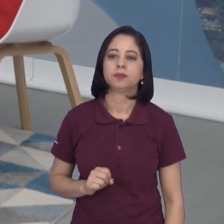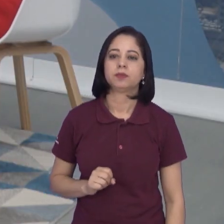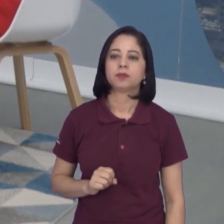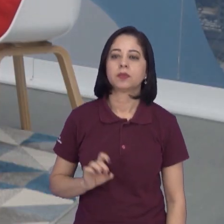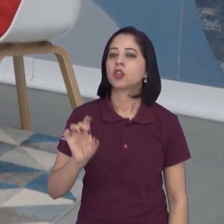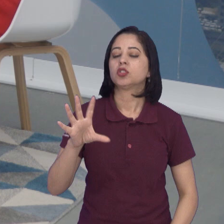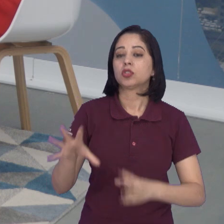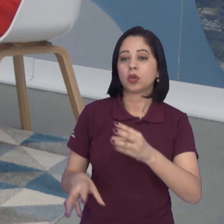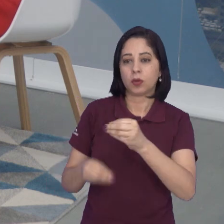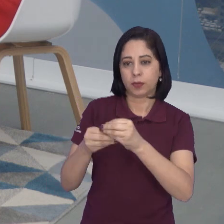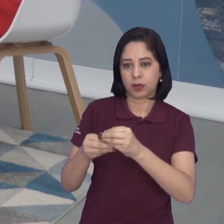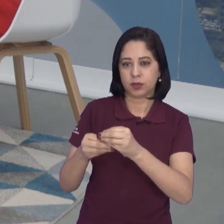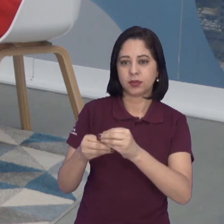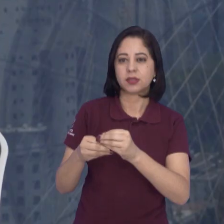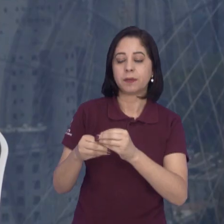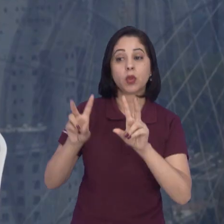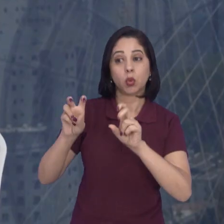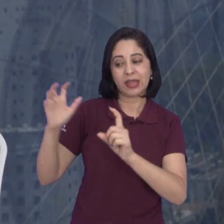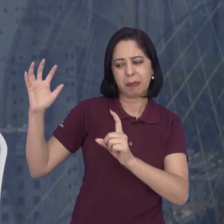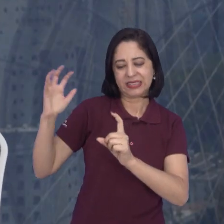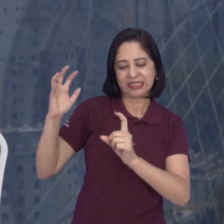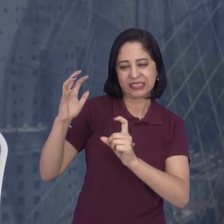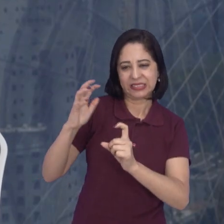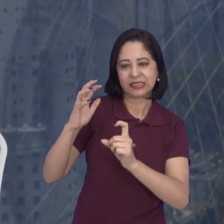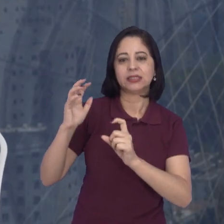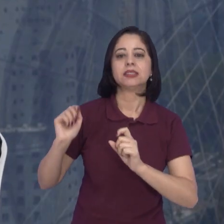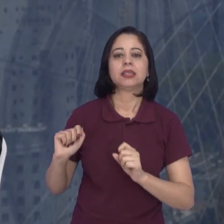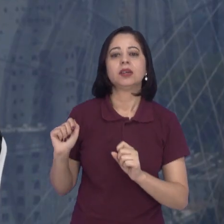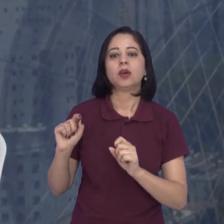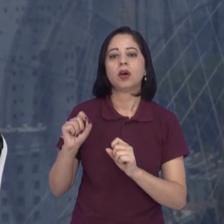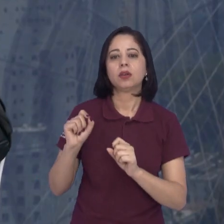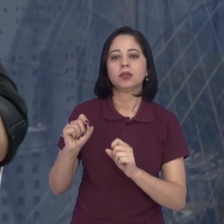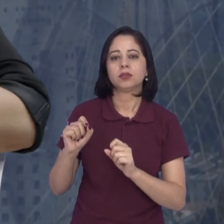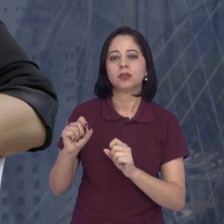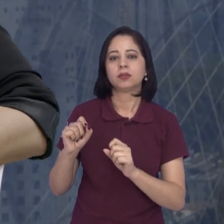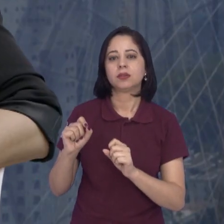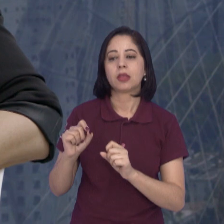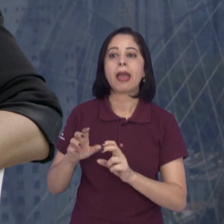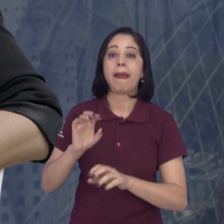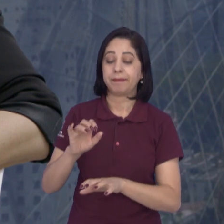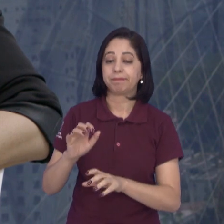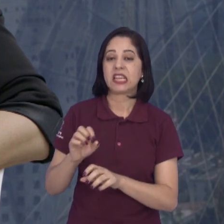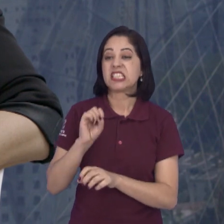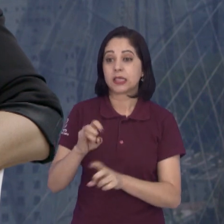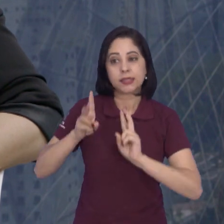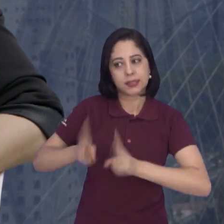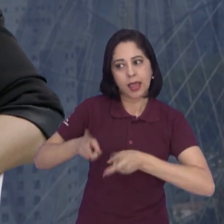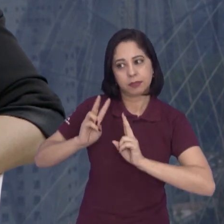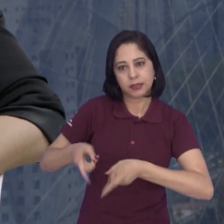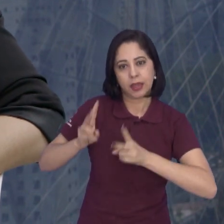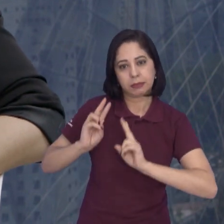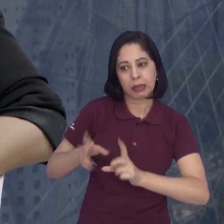observação com relação à questão do assédio, Sim. ali rapidamente, é a questão da assiduidade, né?